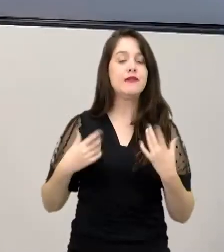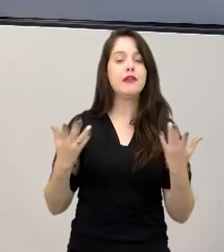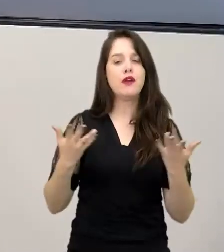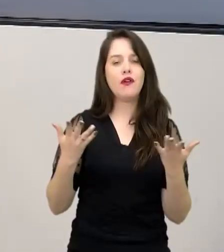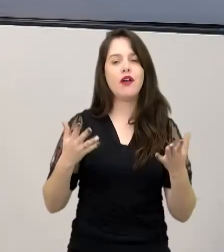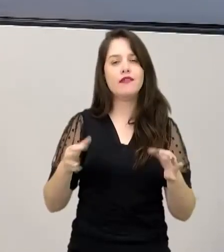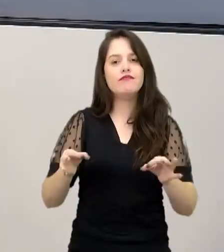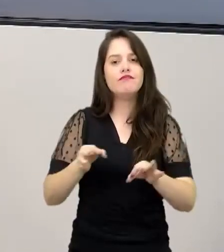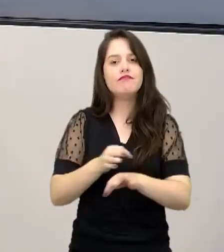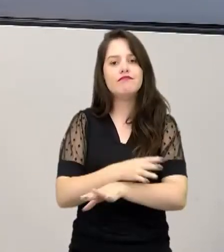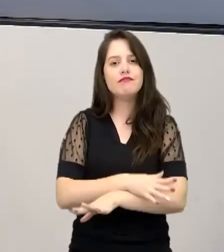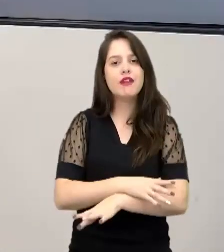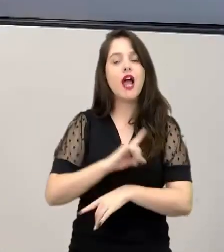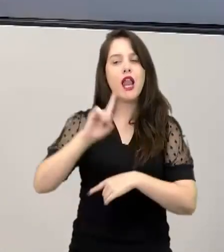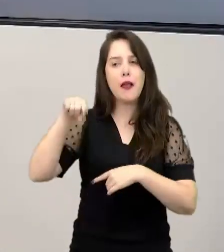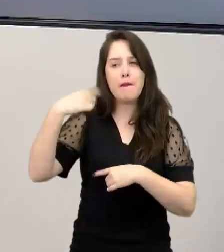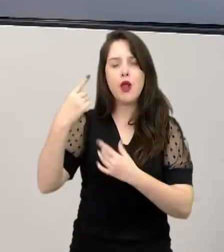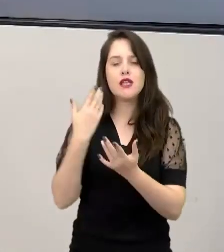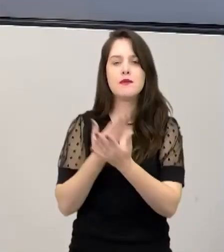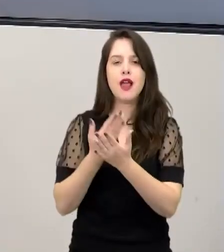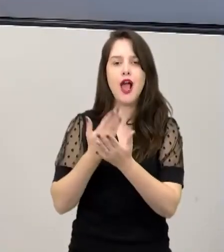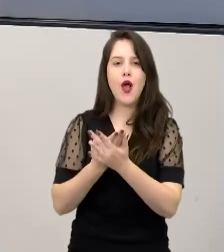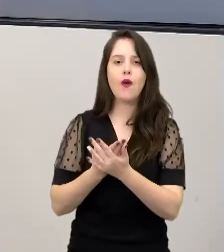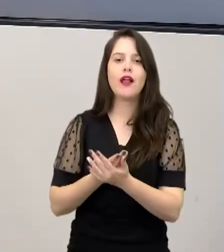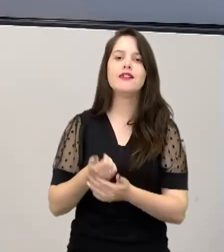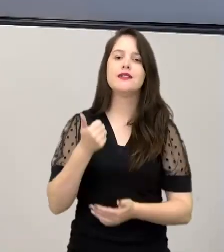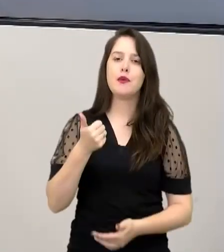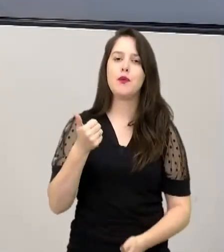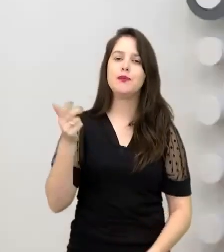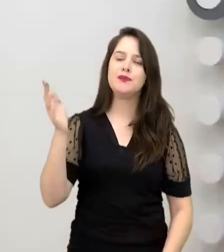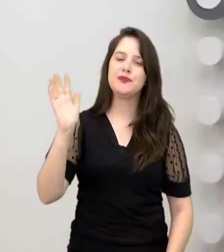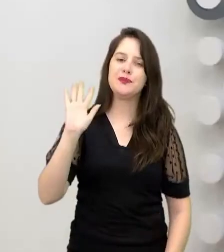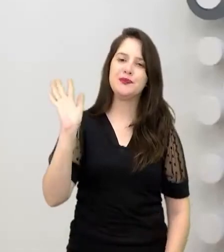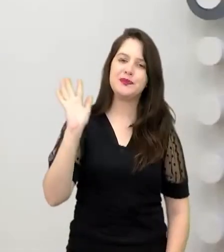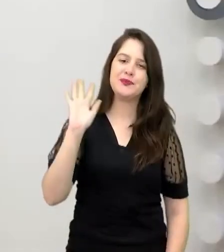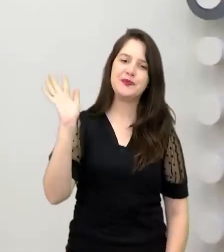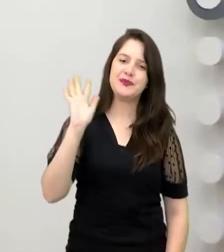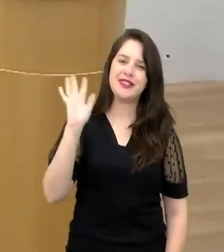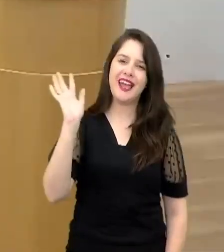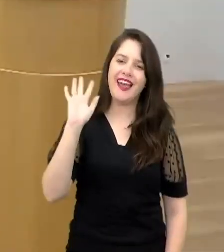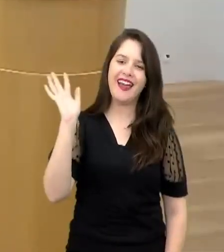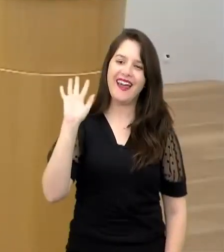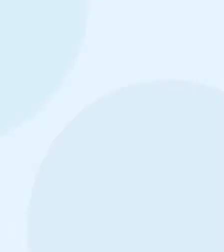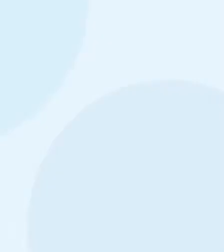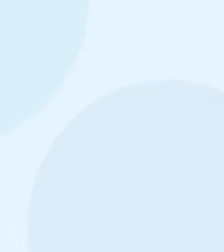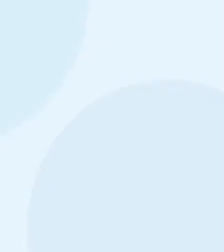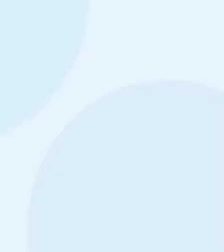aqui e a gente se vê na nossa próxima aula, pessoal. Até mais! Tchau, pessoal!